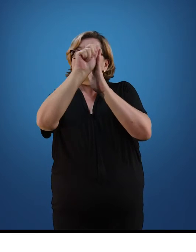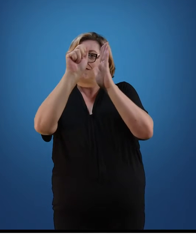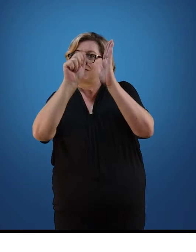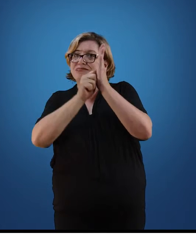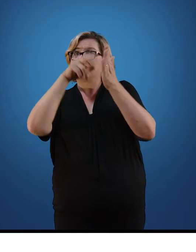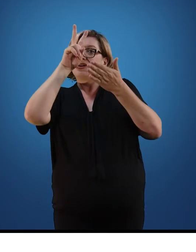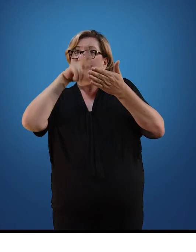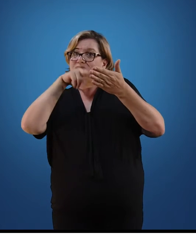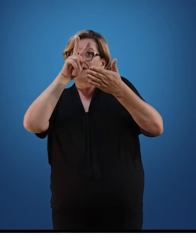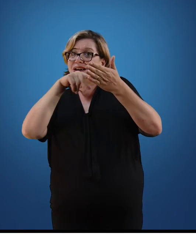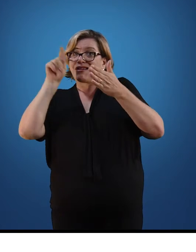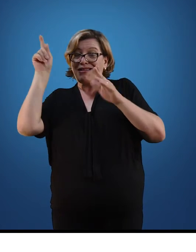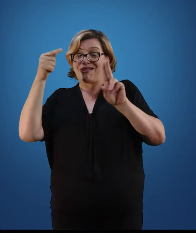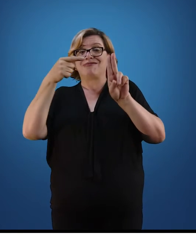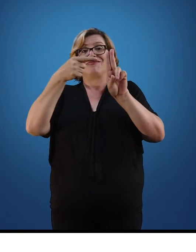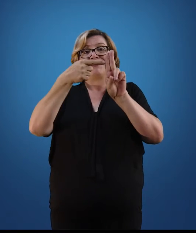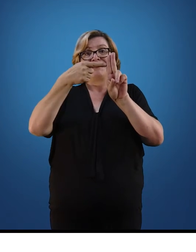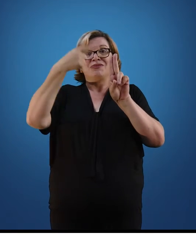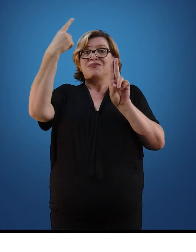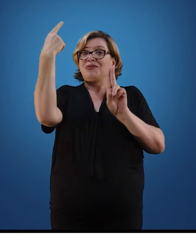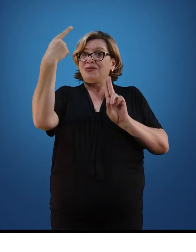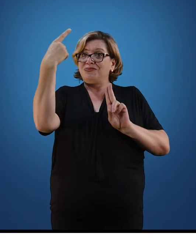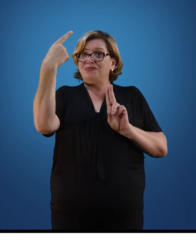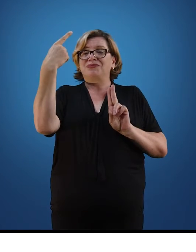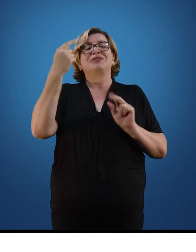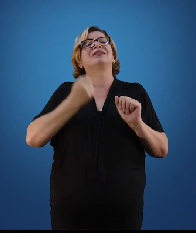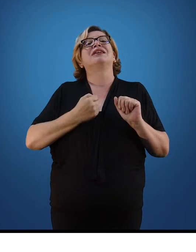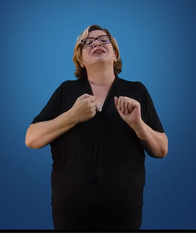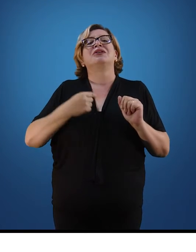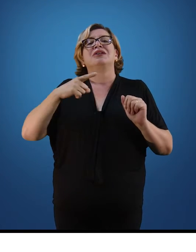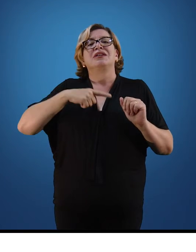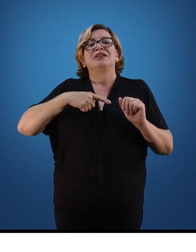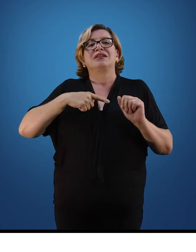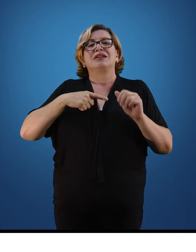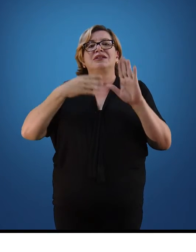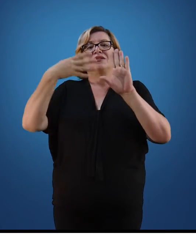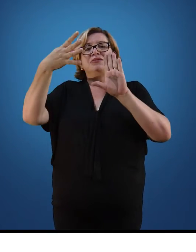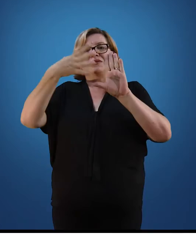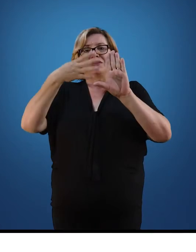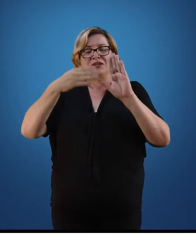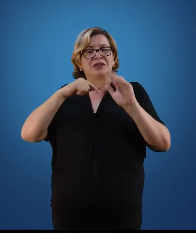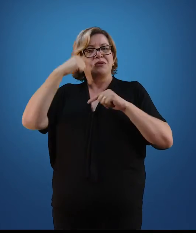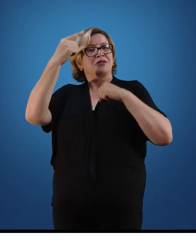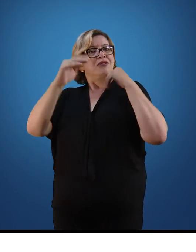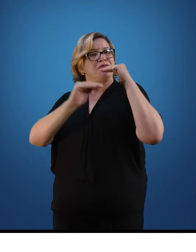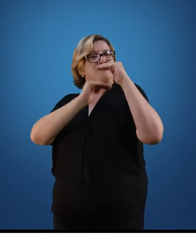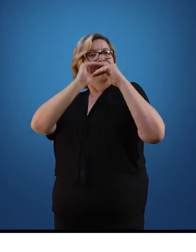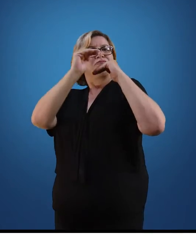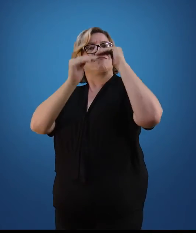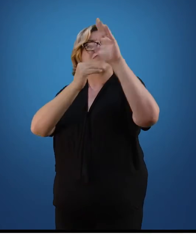Muito obrigada e continuamos em um processo de desenvolvimento da disciplina.